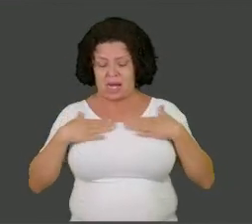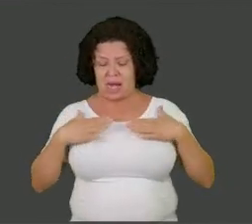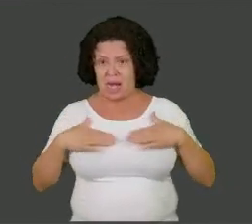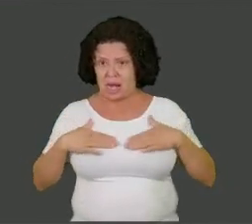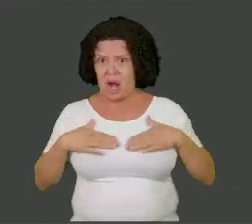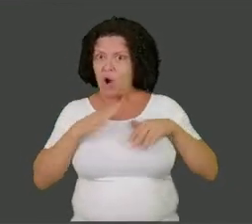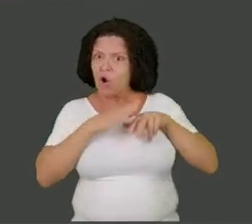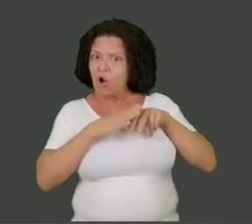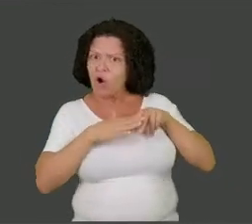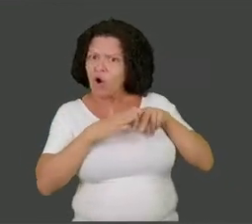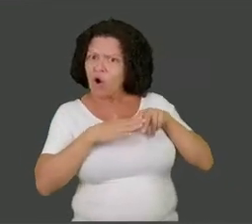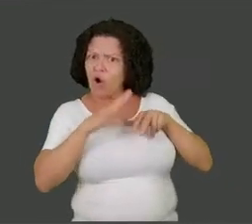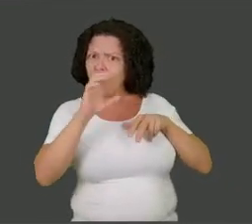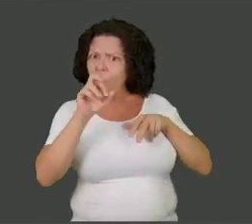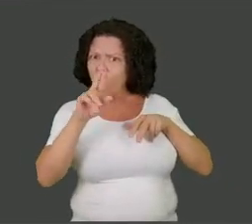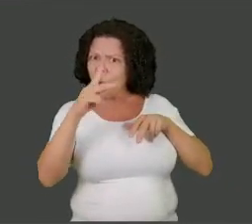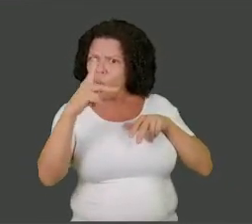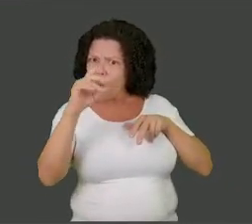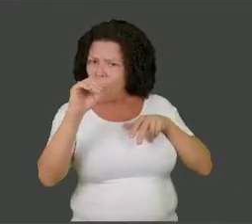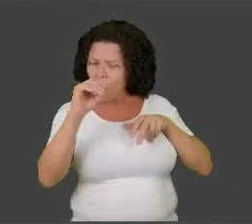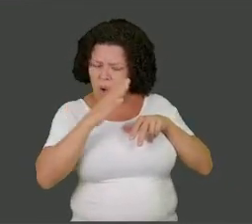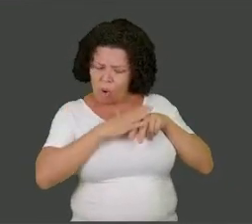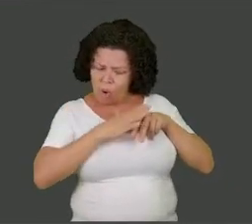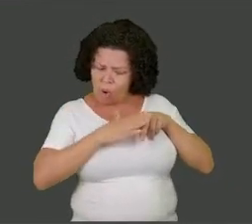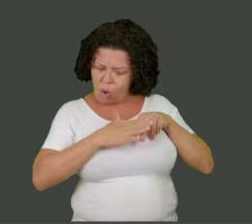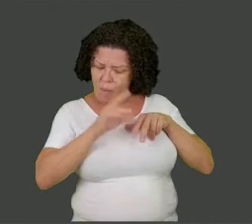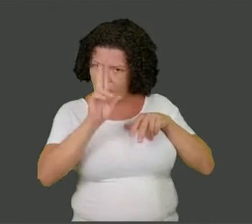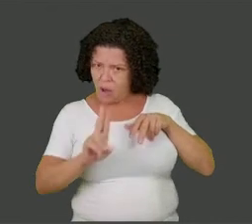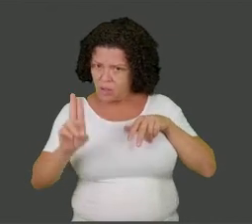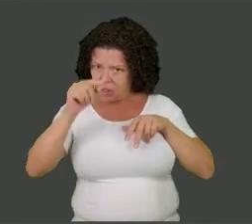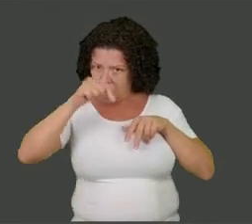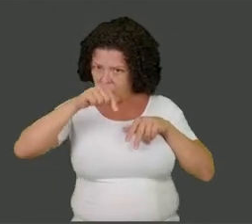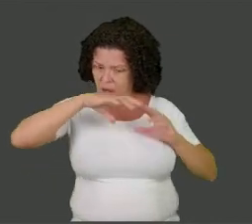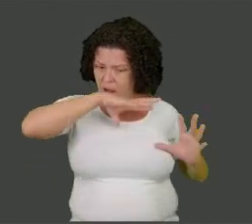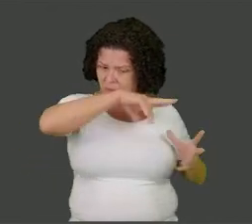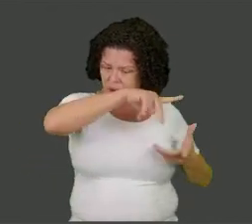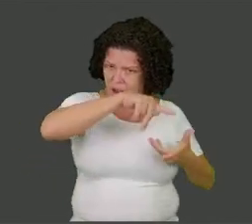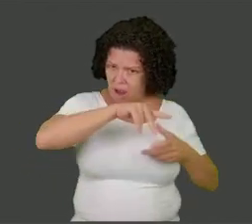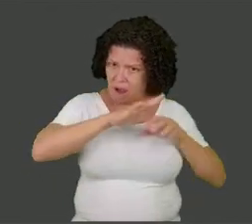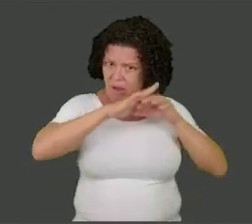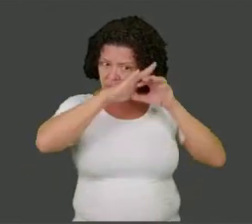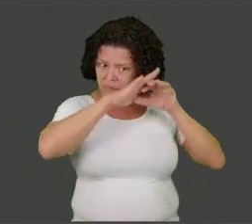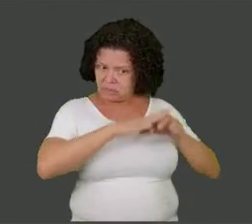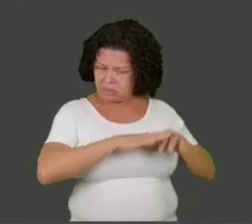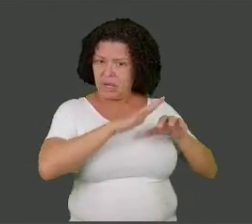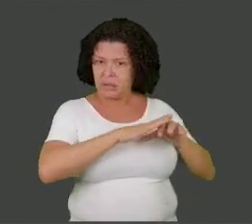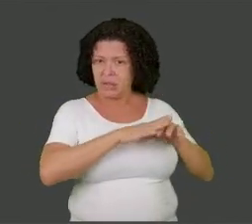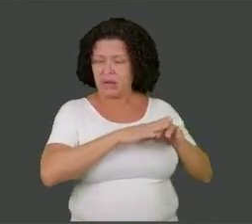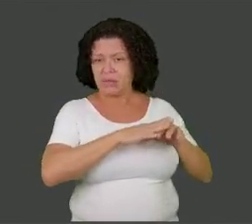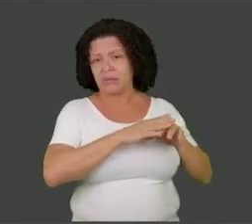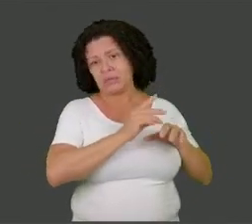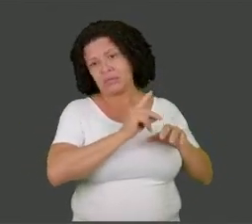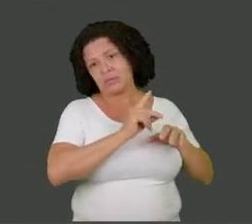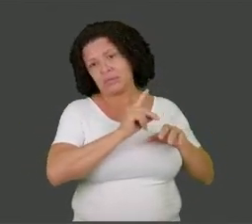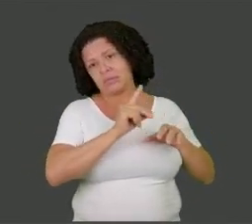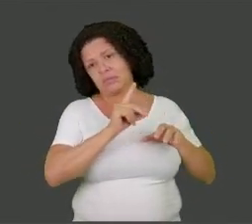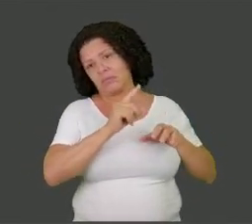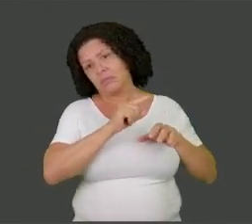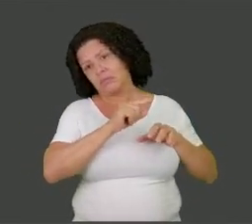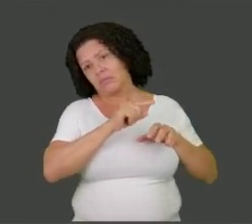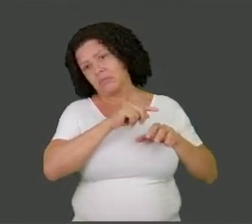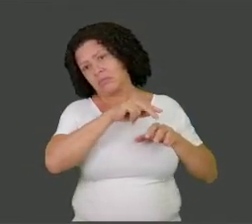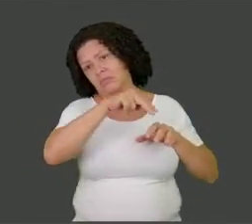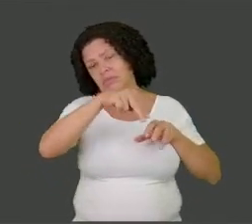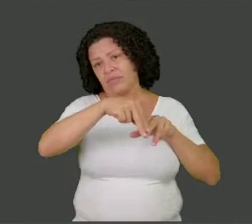de carne, essa que utilizamos aqui enquanto estamos encarnados no planeta Terra, e seguiremos com uma outra veste,